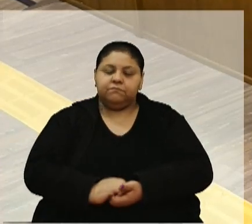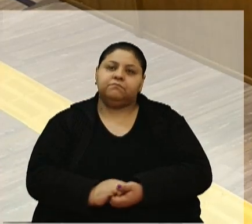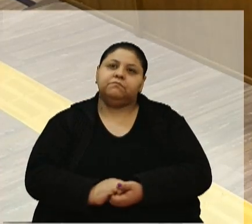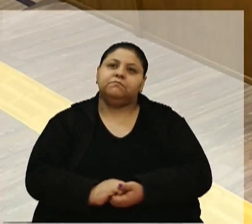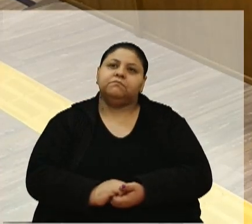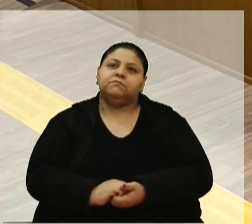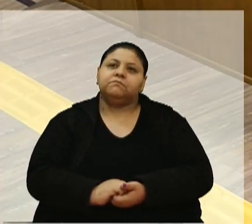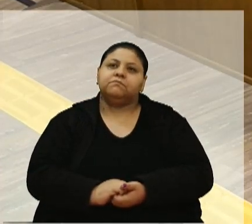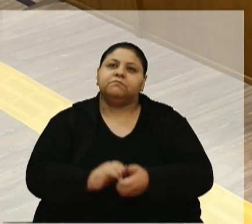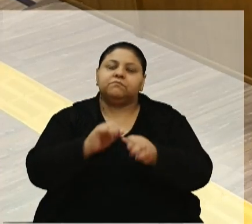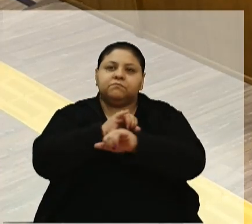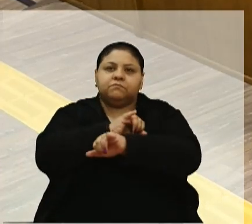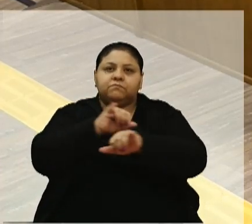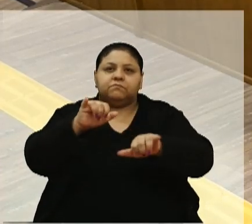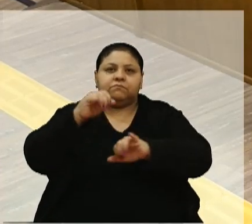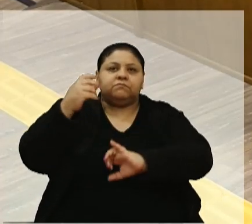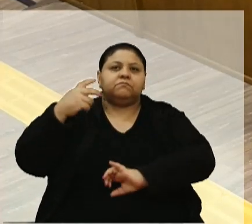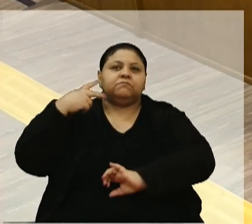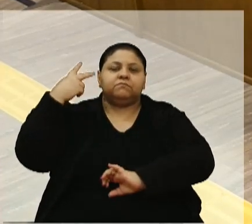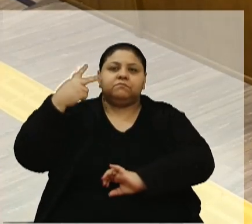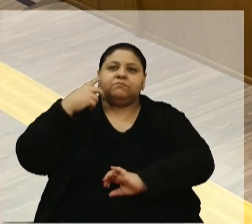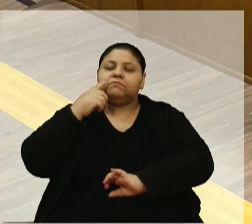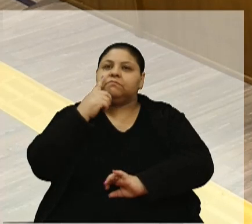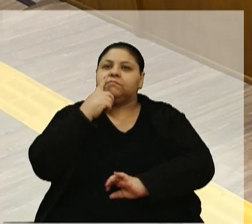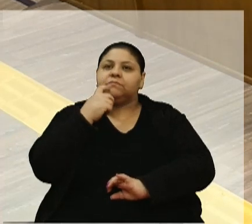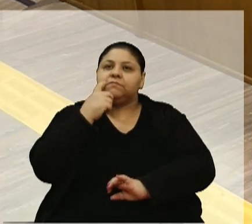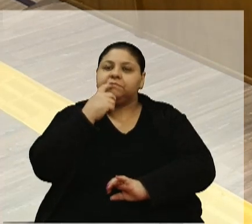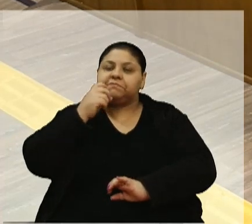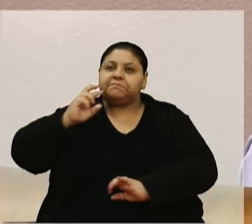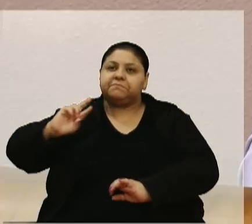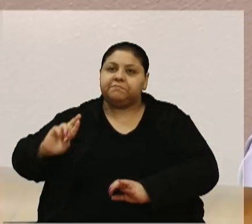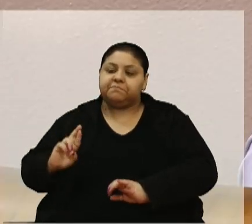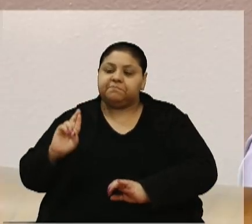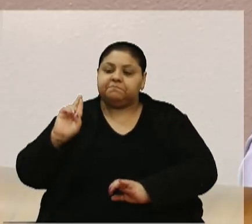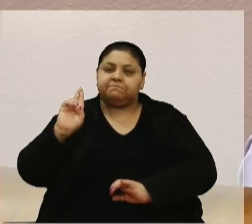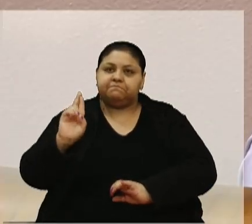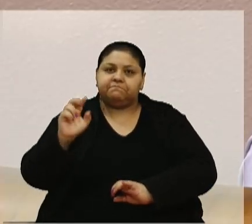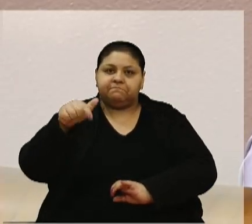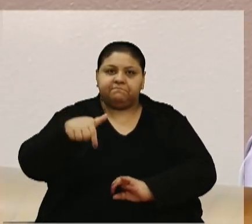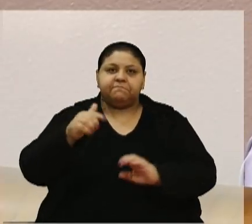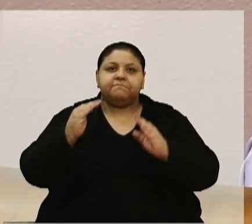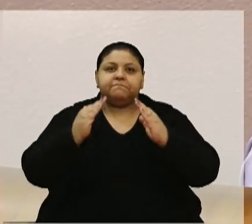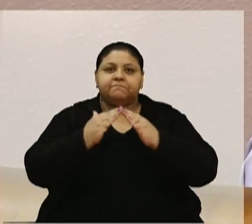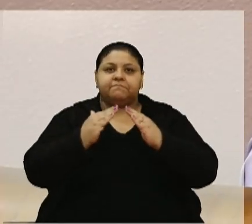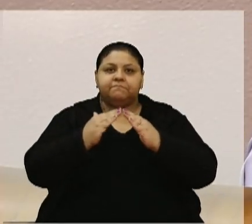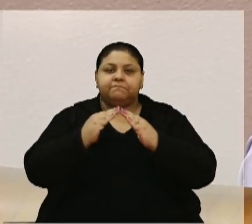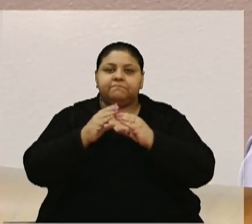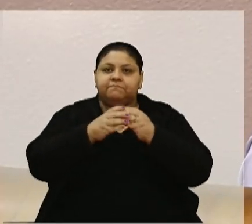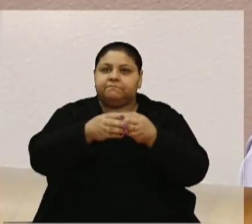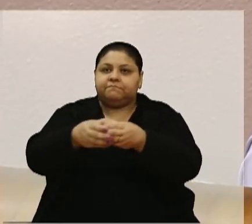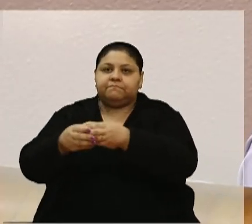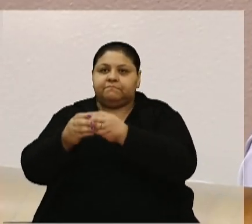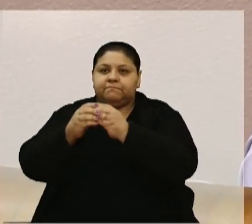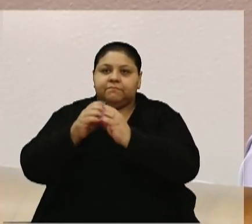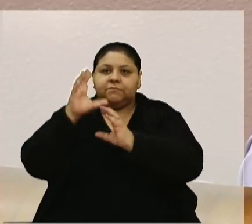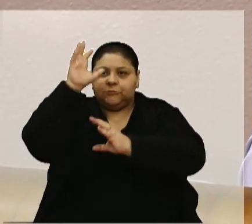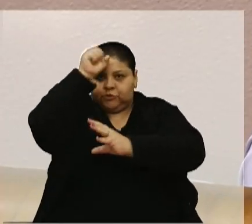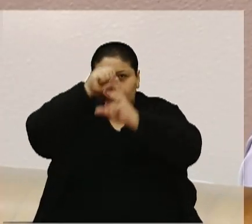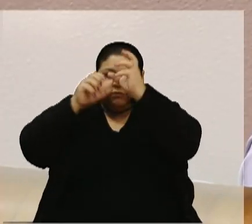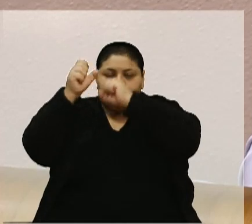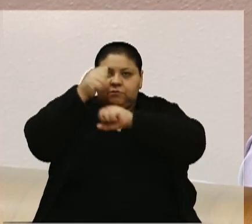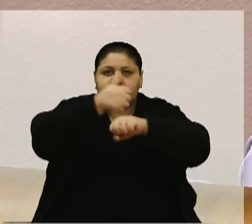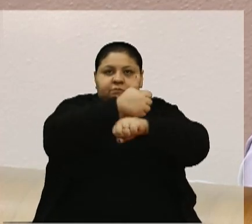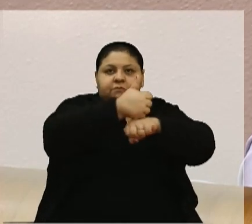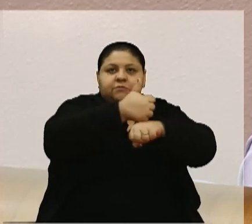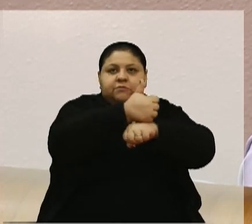Felipe. Informamos que a vereadora Rose Frigeri está em representação desta casa no Fórum de Aprendizagem